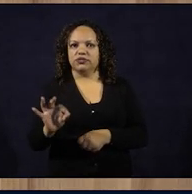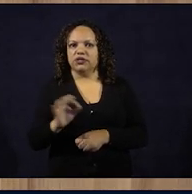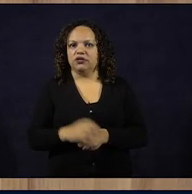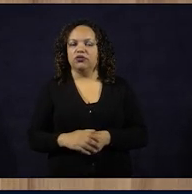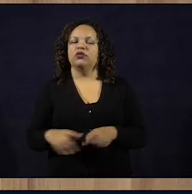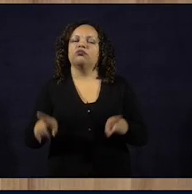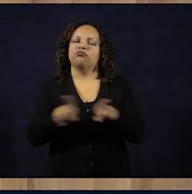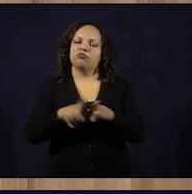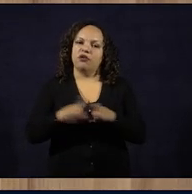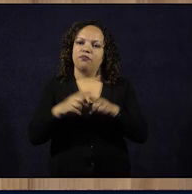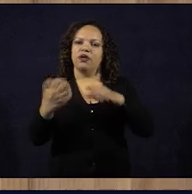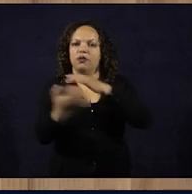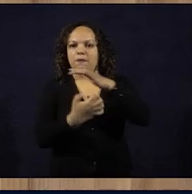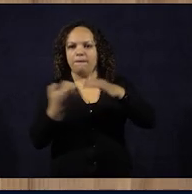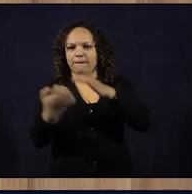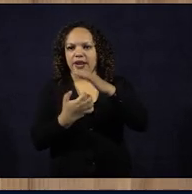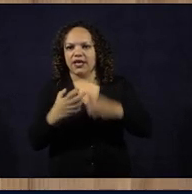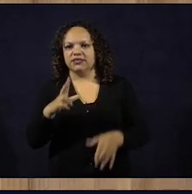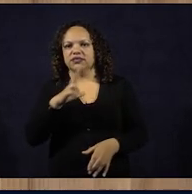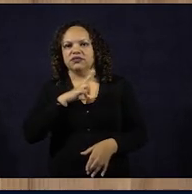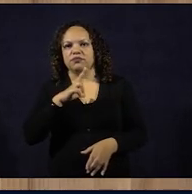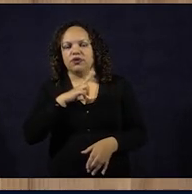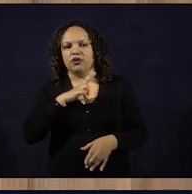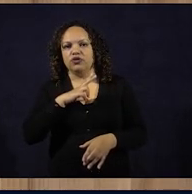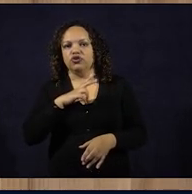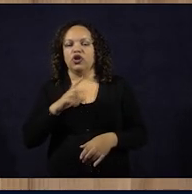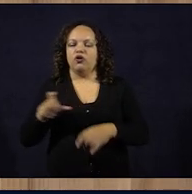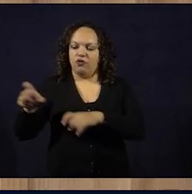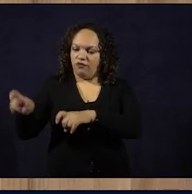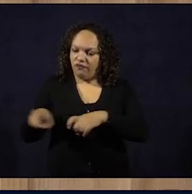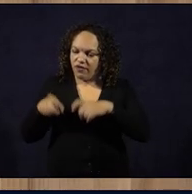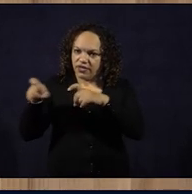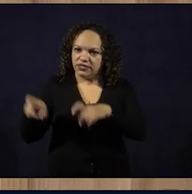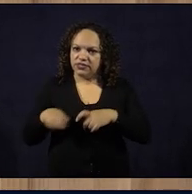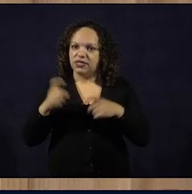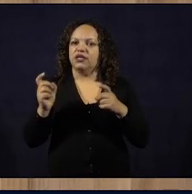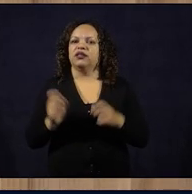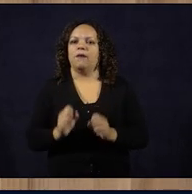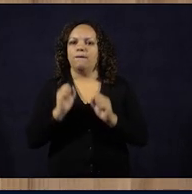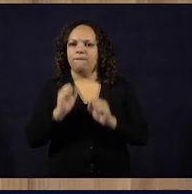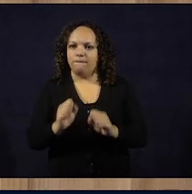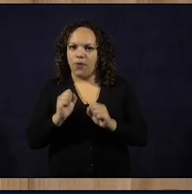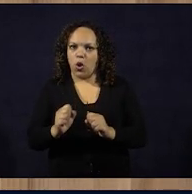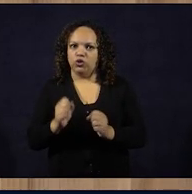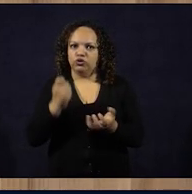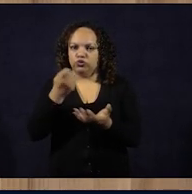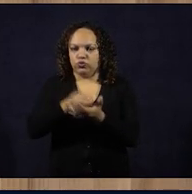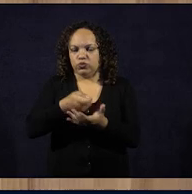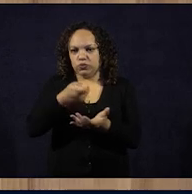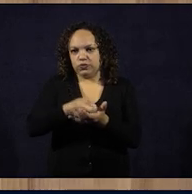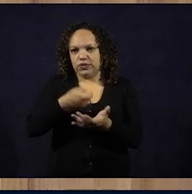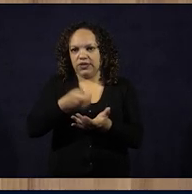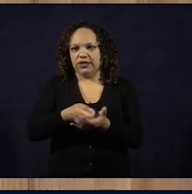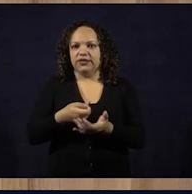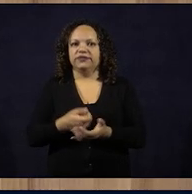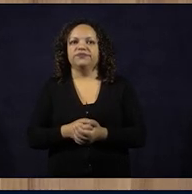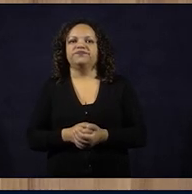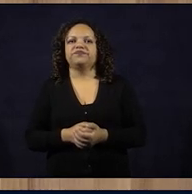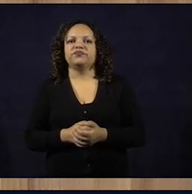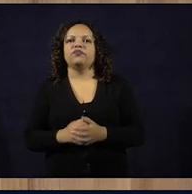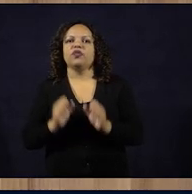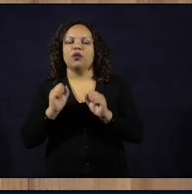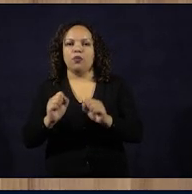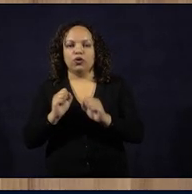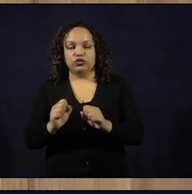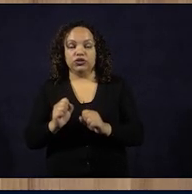as redes privadas uma fazenda hoje ela pode contratar a gente conseguiu fazer isso junto com Anatel pode contratar